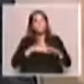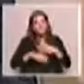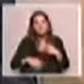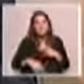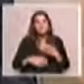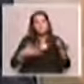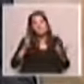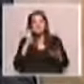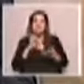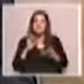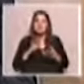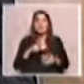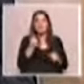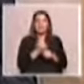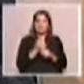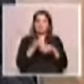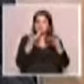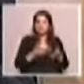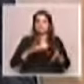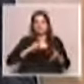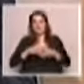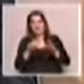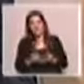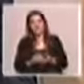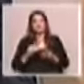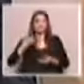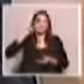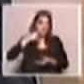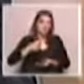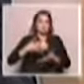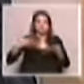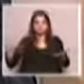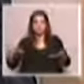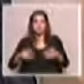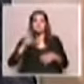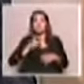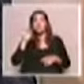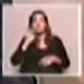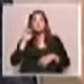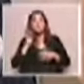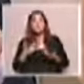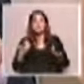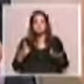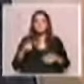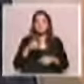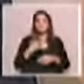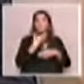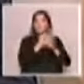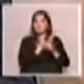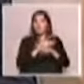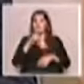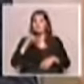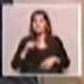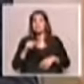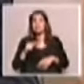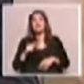por desenvolvimento desta atividade da ovinicultura e do queijo. Por outro lado, também é importante, em termos da fitossanidade, além dos incêndios, é a fitossanidade